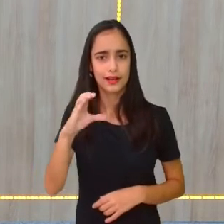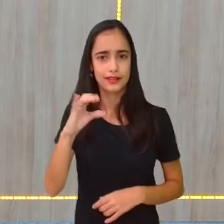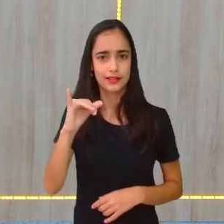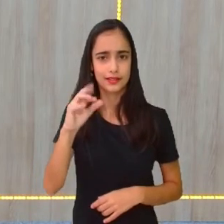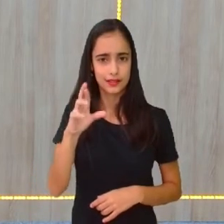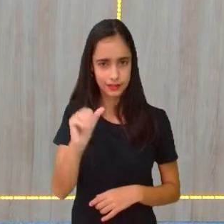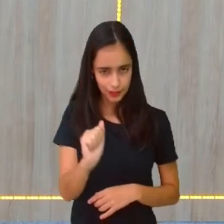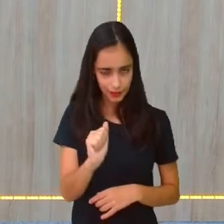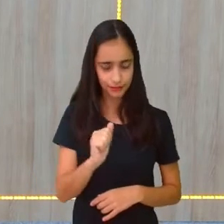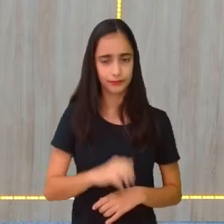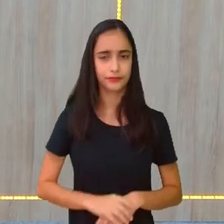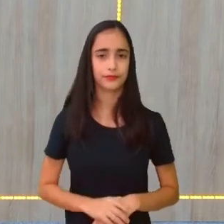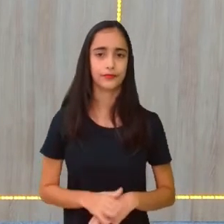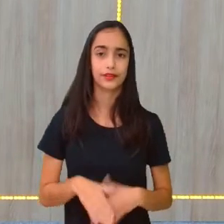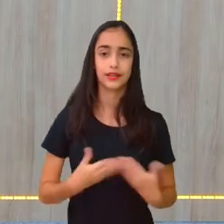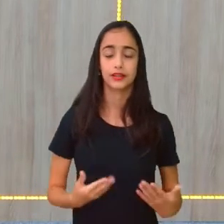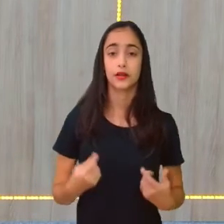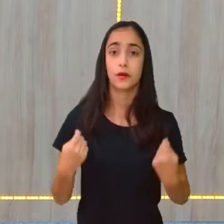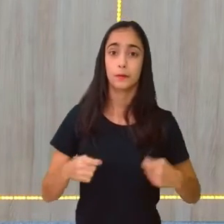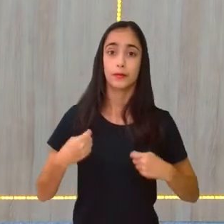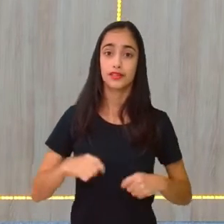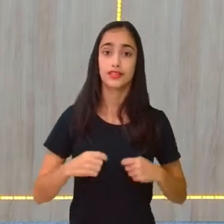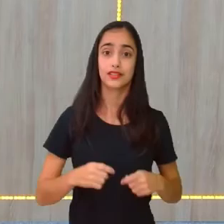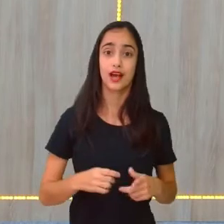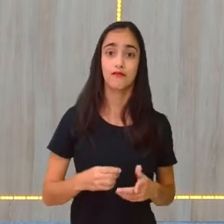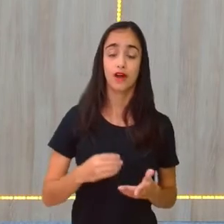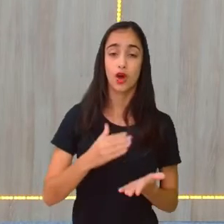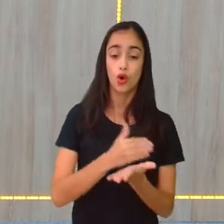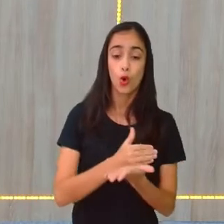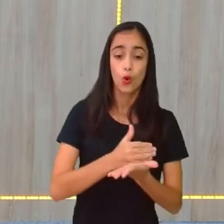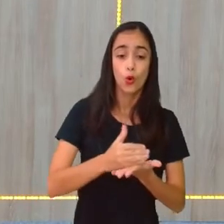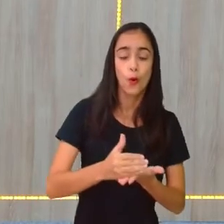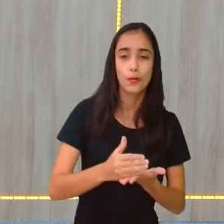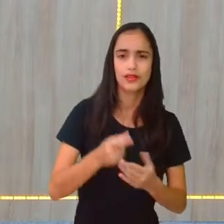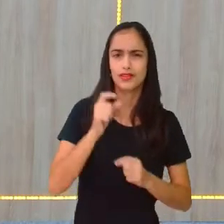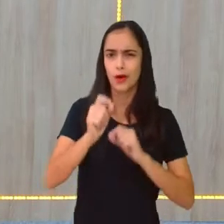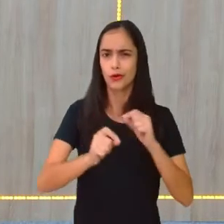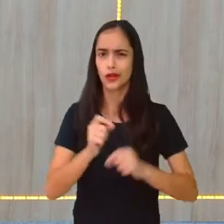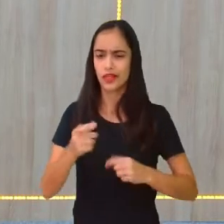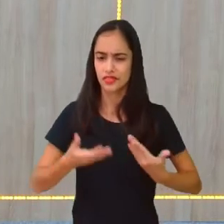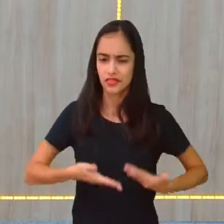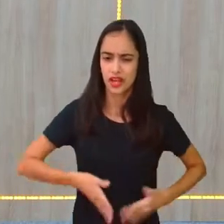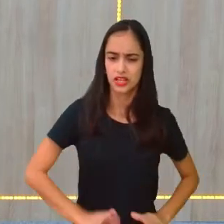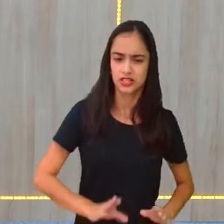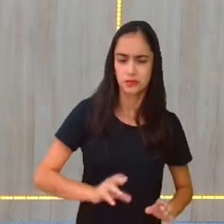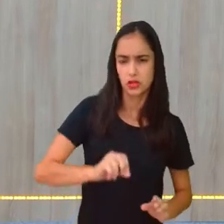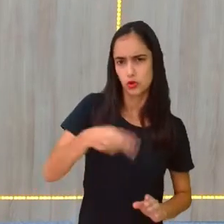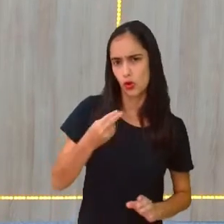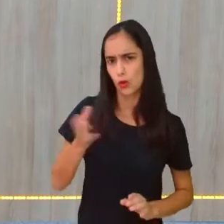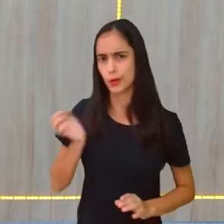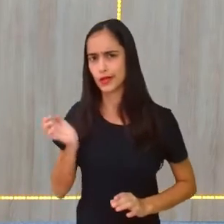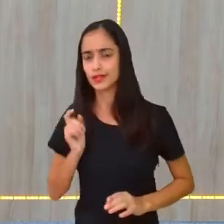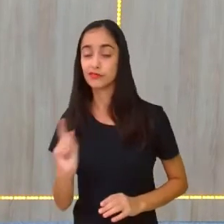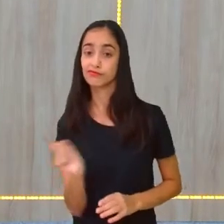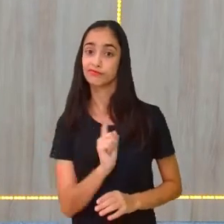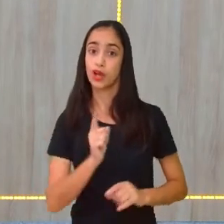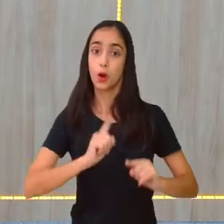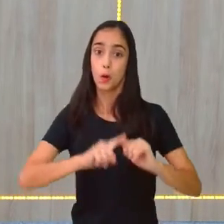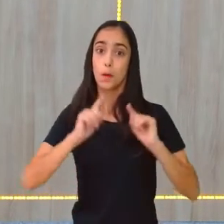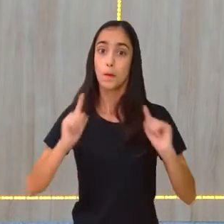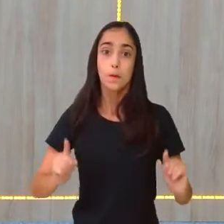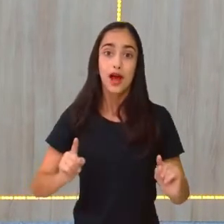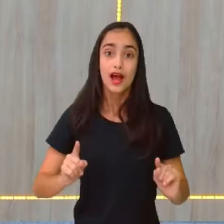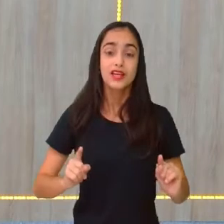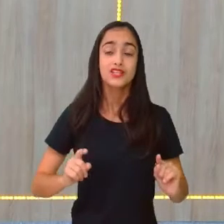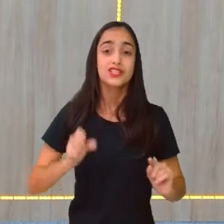méritos deveriam vir do nascimento ou da riqueza, mas sim das competências. Porque o que é que acontecia? A gente viu,